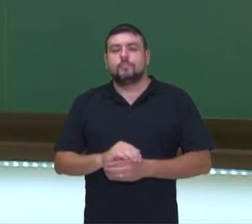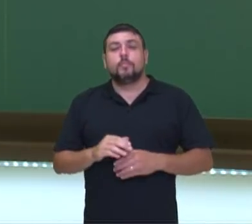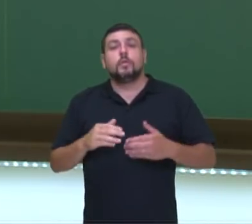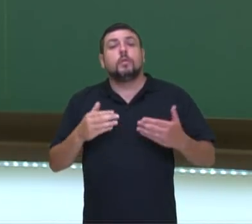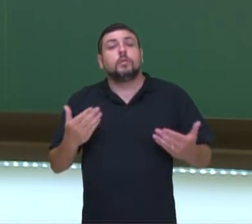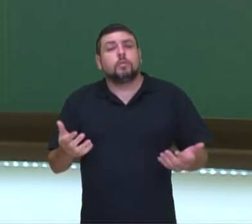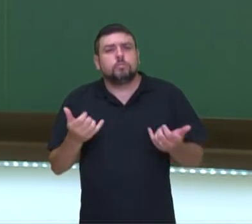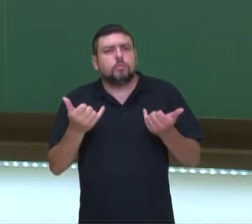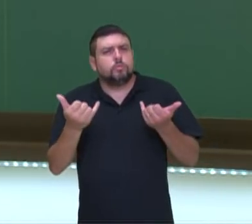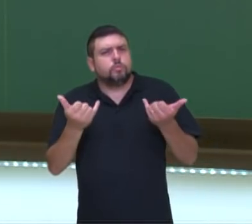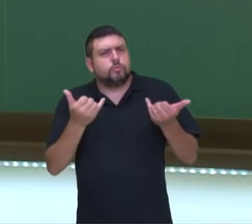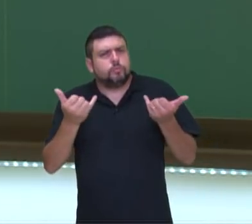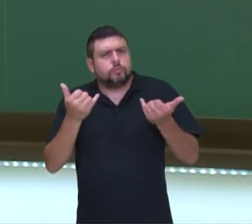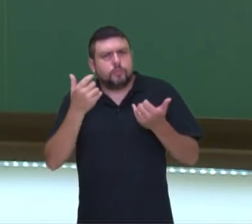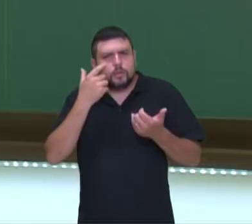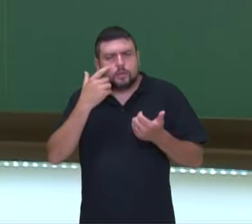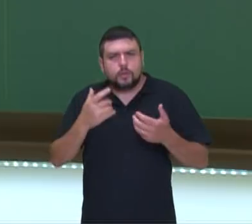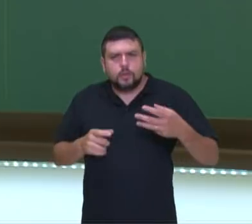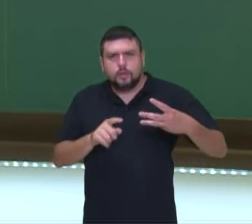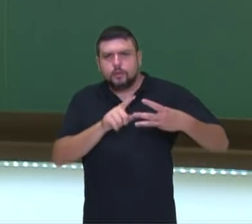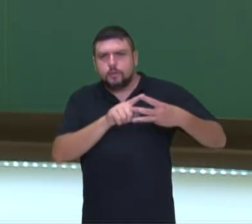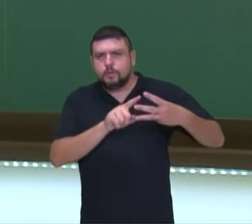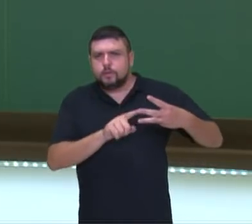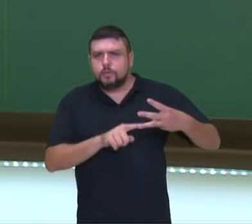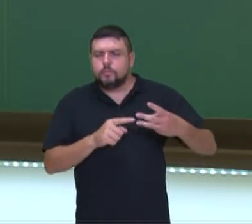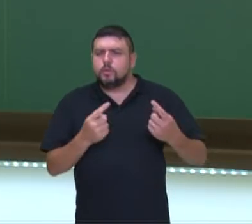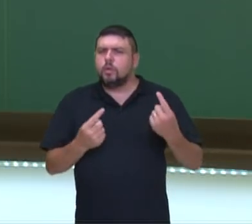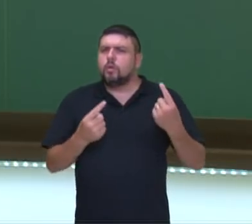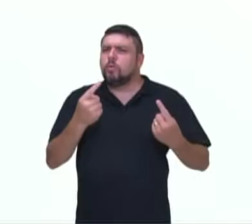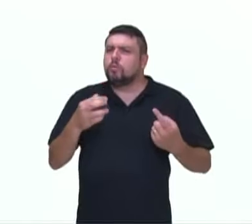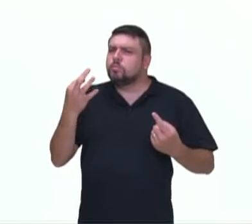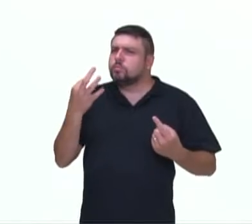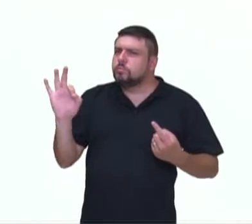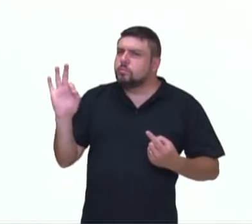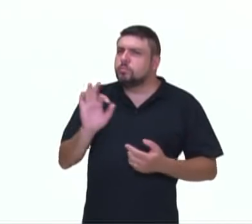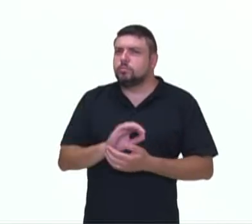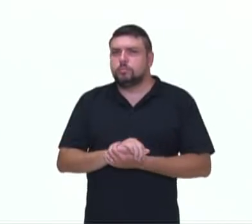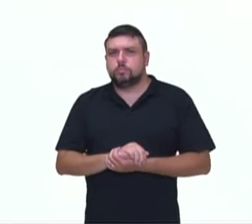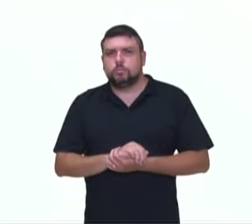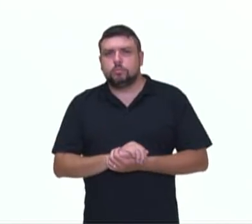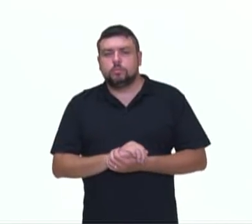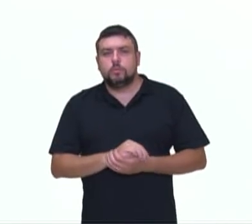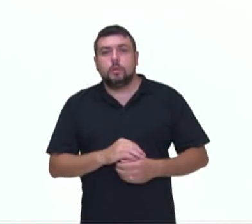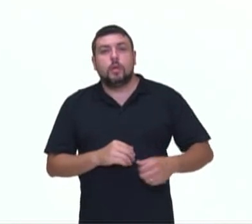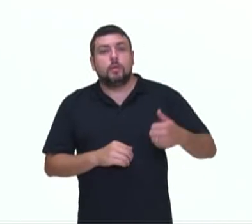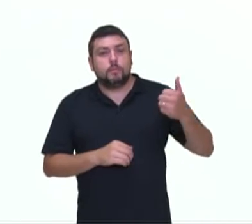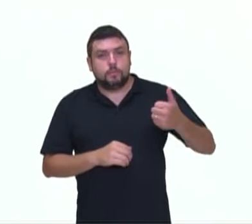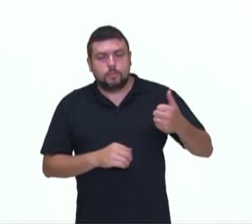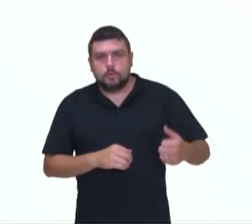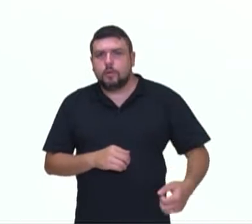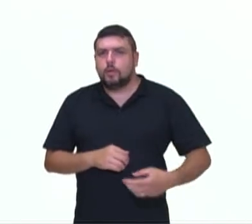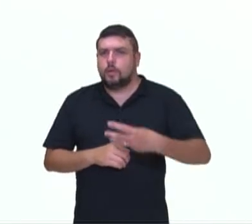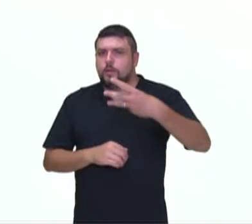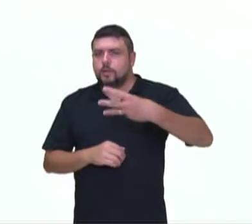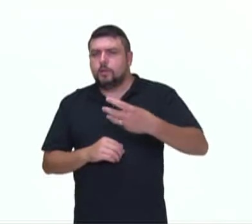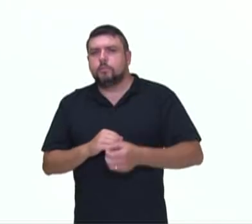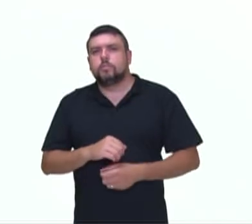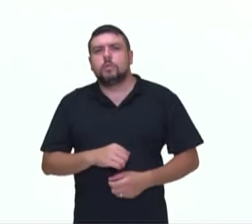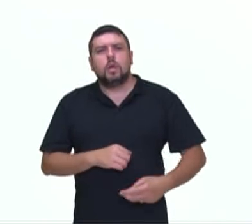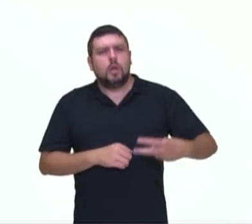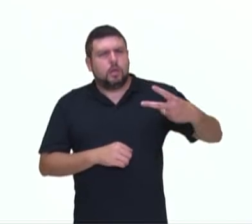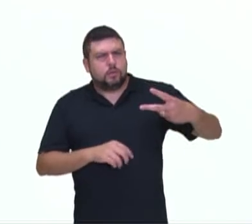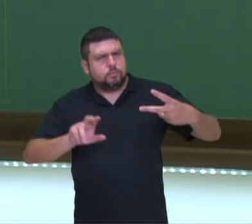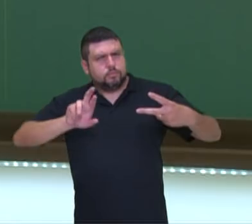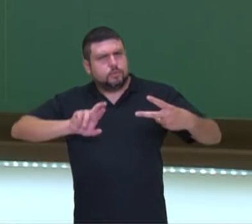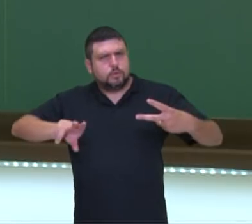dessas informações, dessas 3, quais são corretas? A 1 e a 3. Por que a 2 não é?